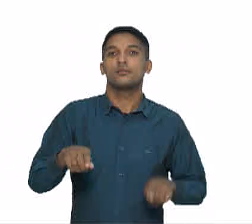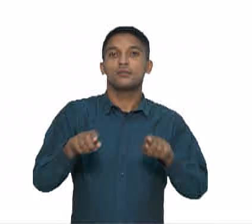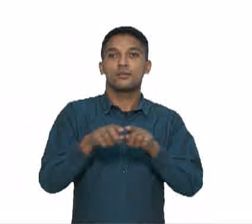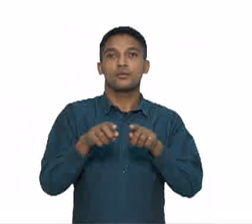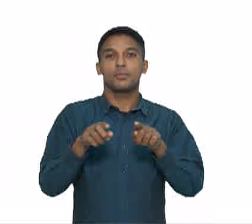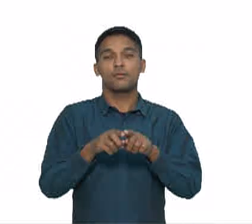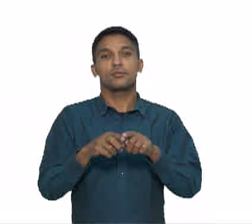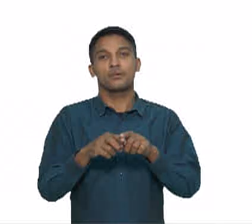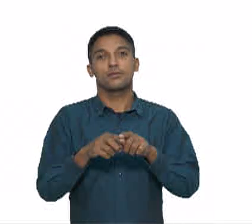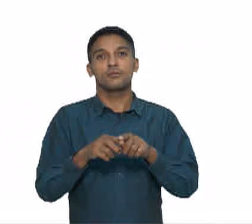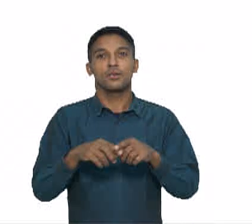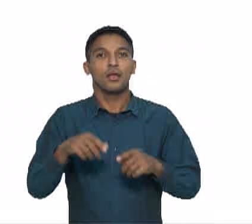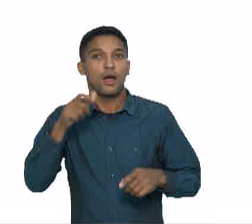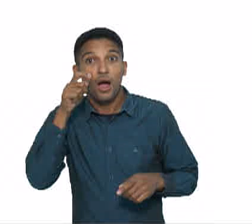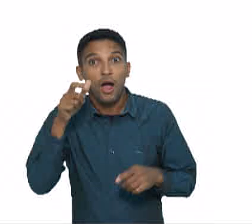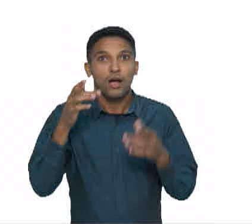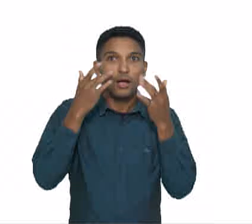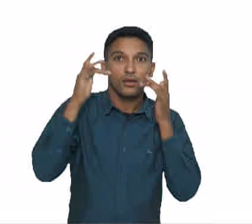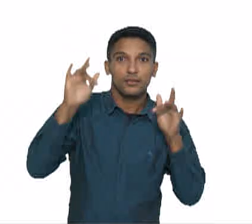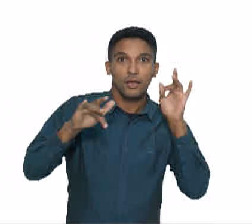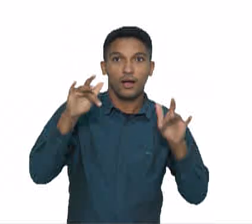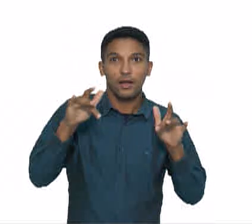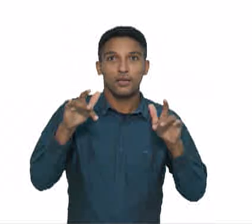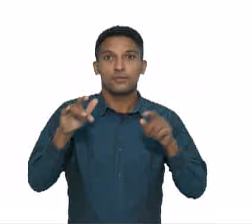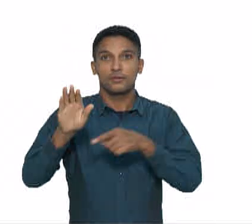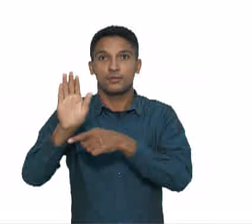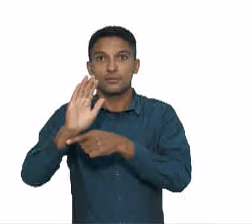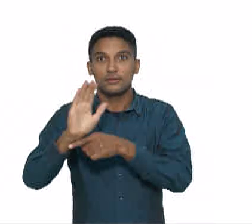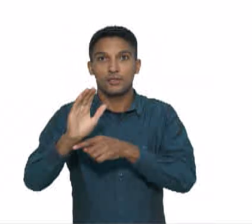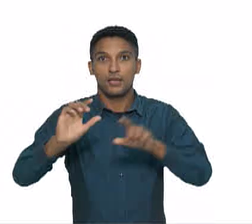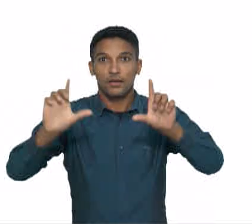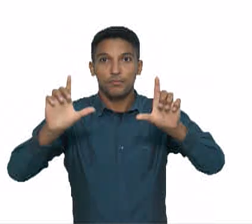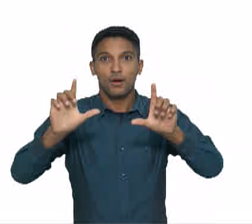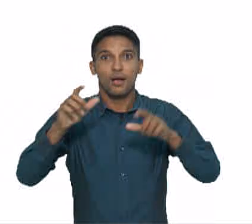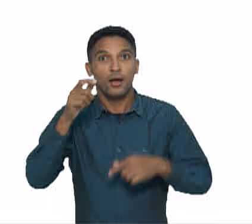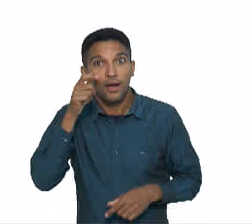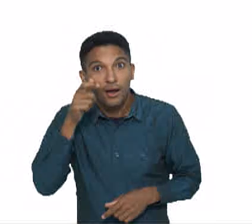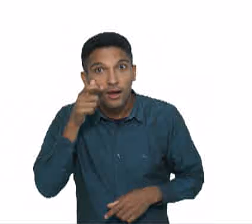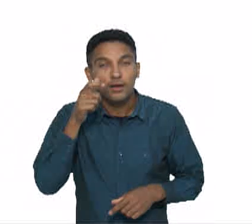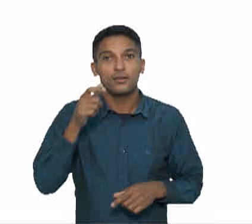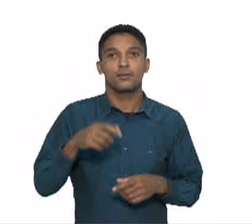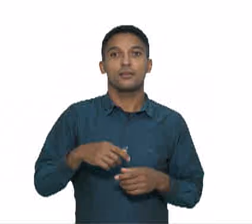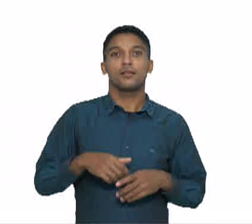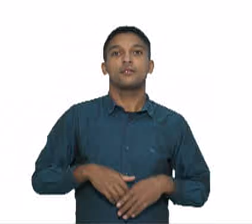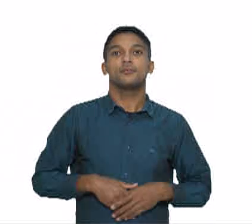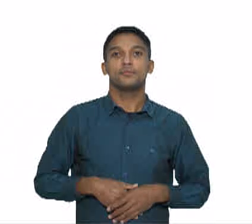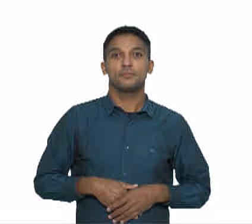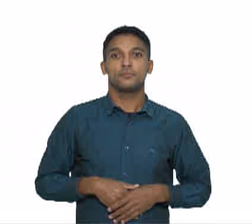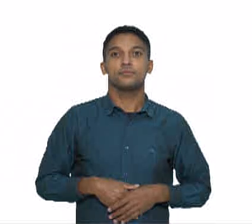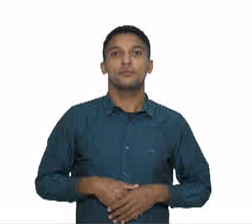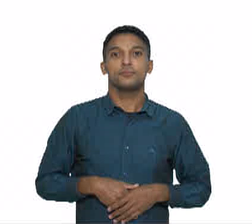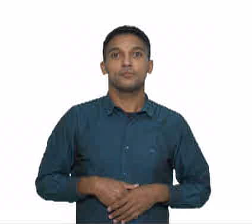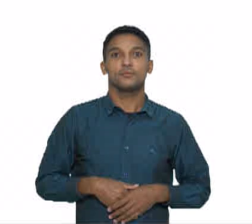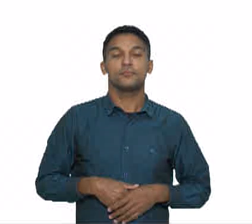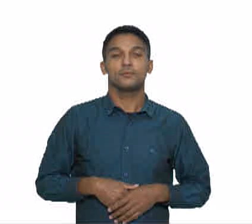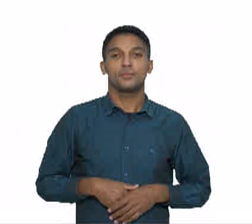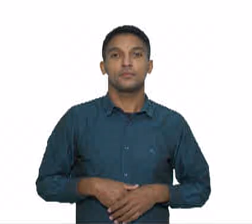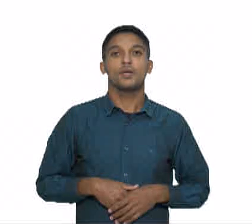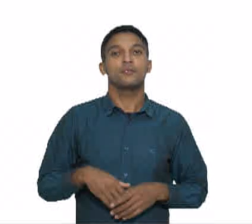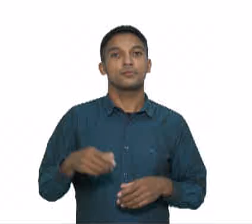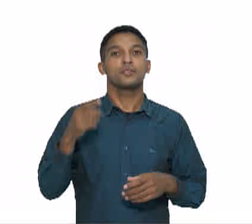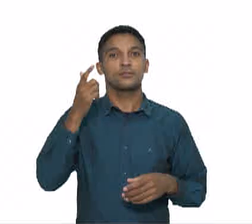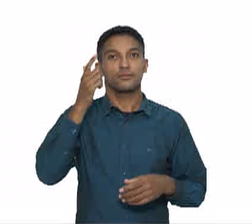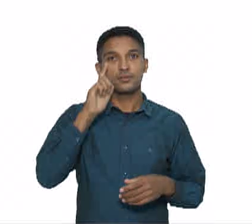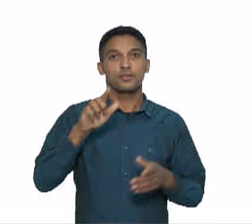el teatro, el cine y comprender las indicaciones para llegar a los lugares deseados,